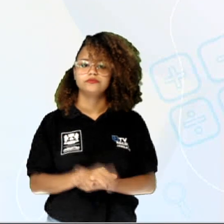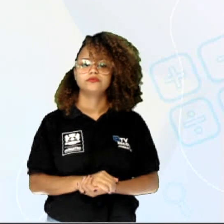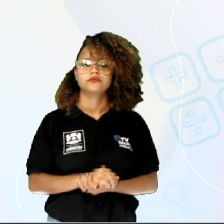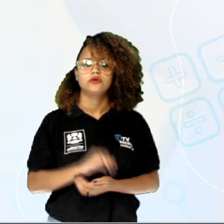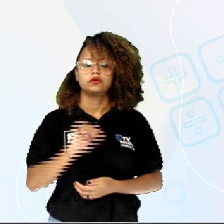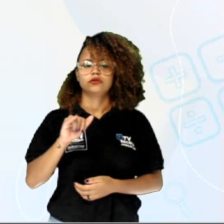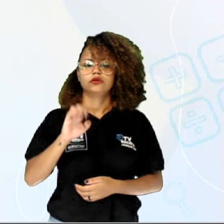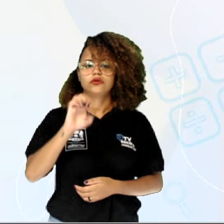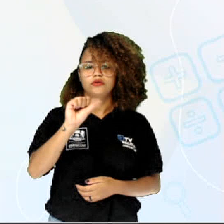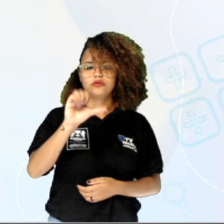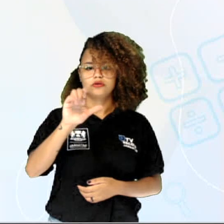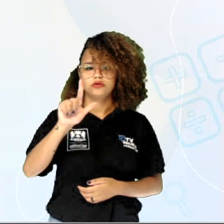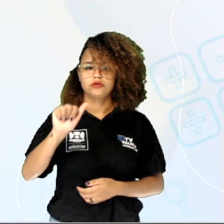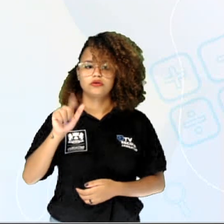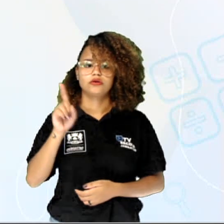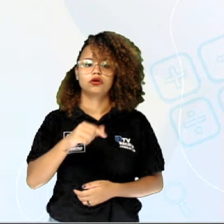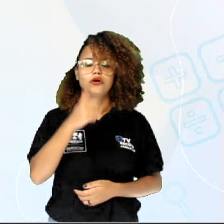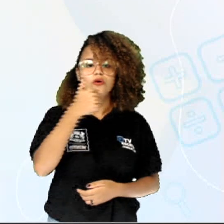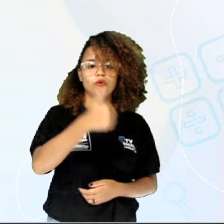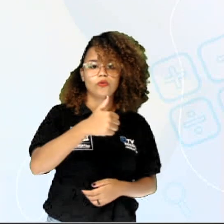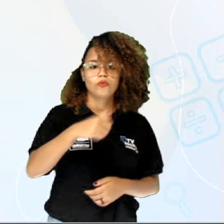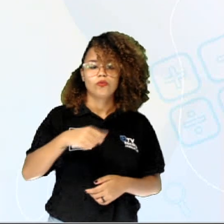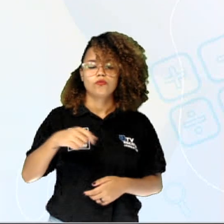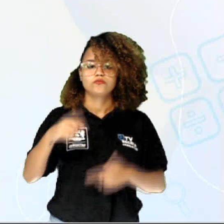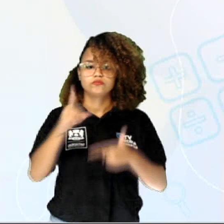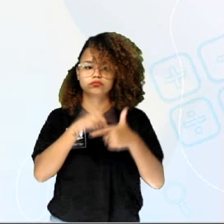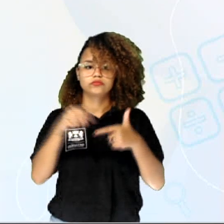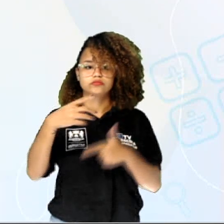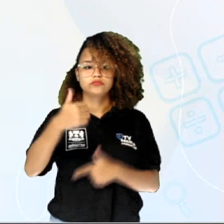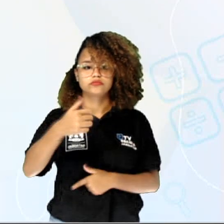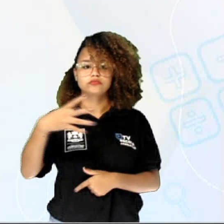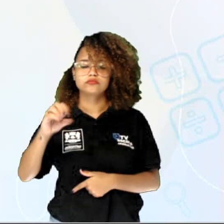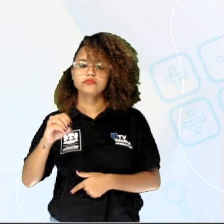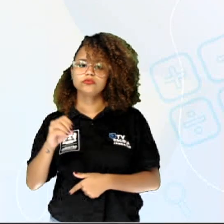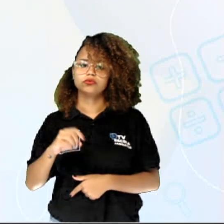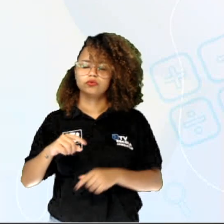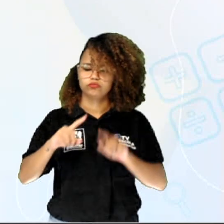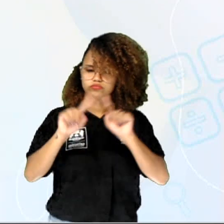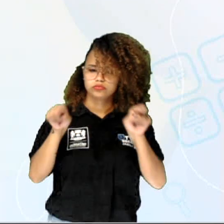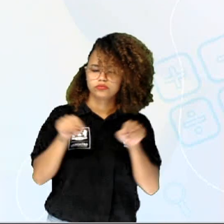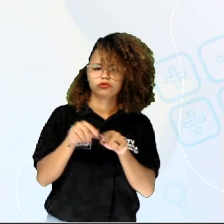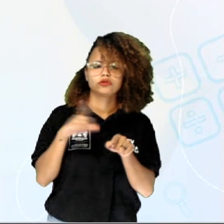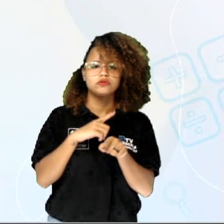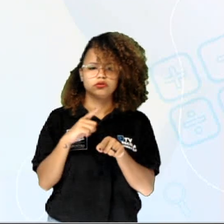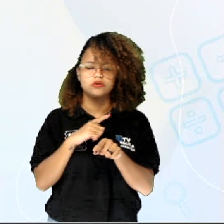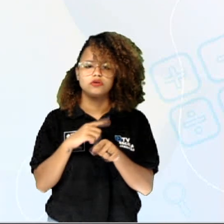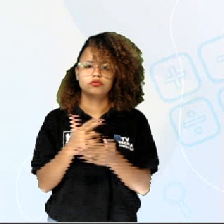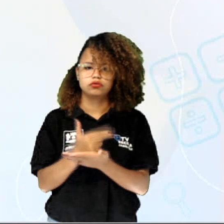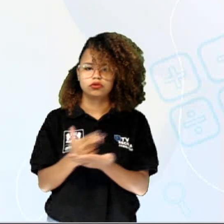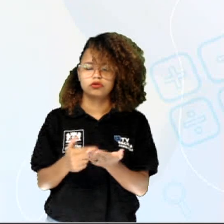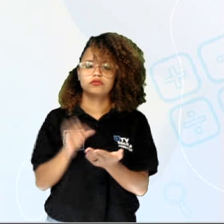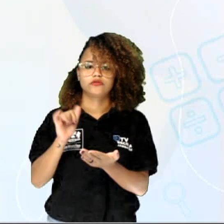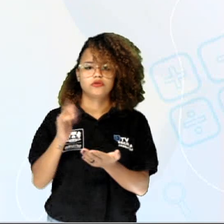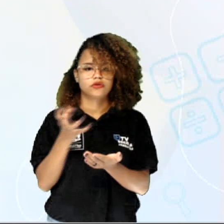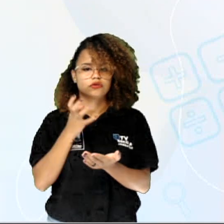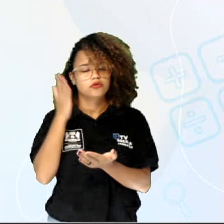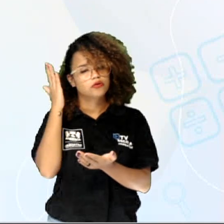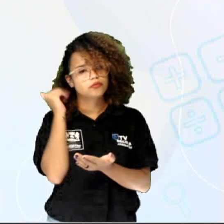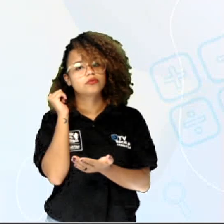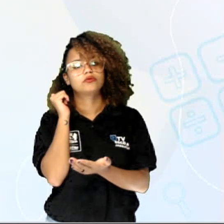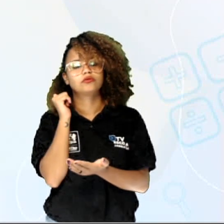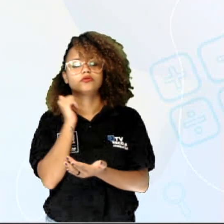Fundamental 2. Mas vamos lá, né? Porque a gente pode aproveitar a questão do IF para estudar para o ETE. Então, a super-heroína Garota Abelha